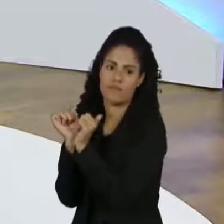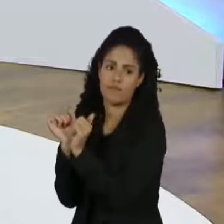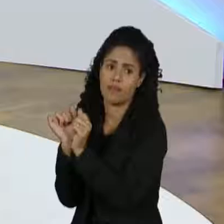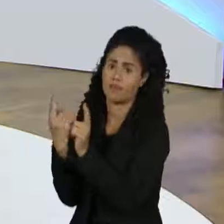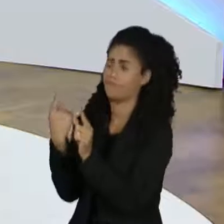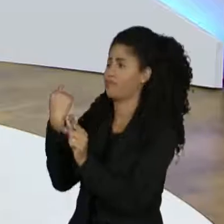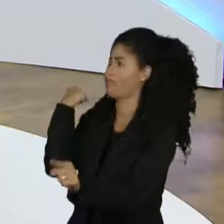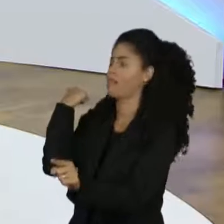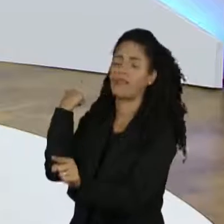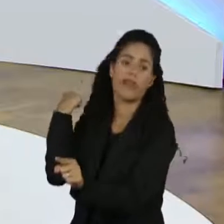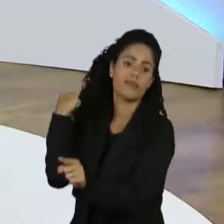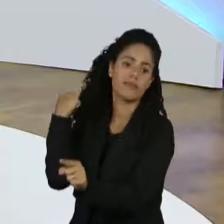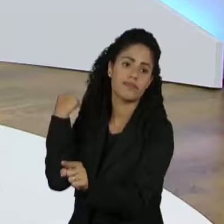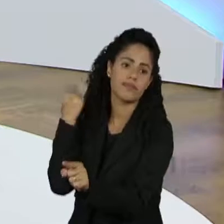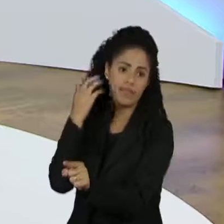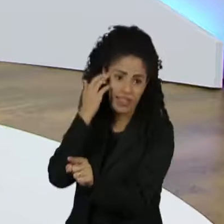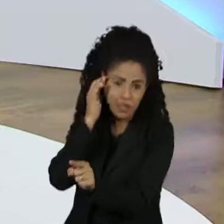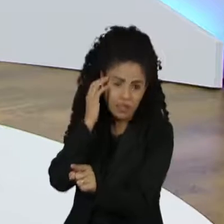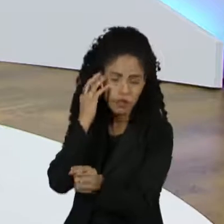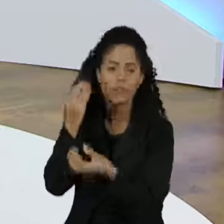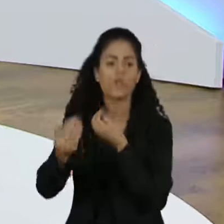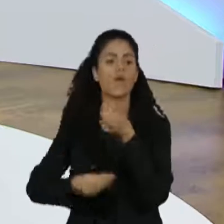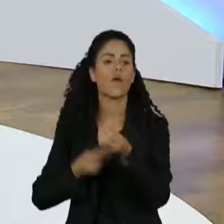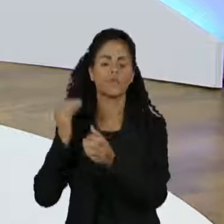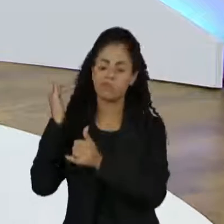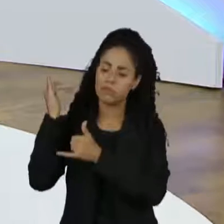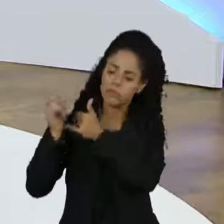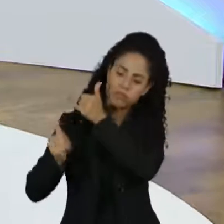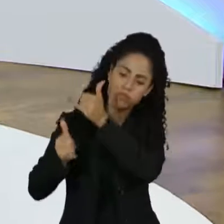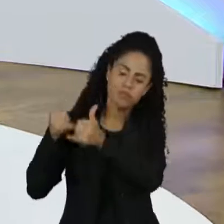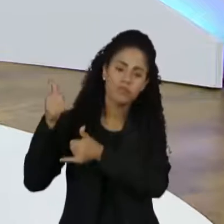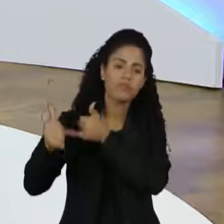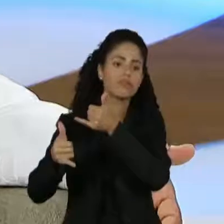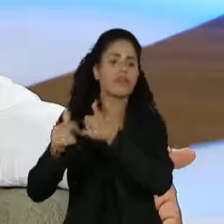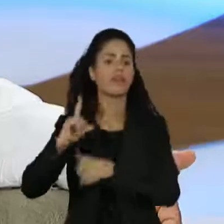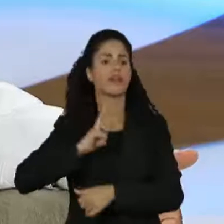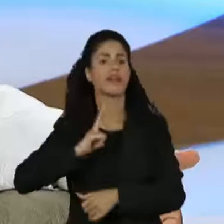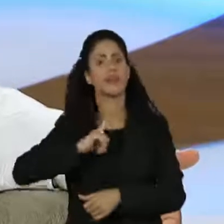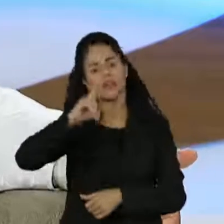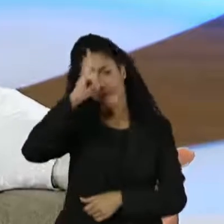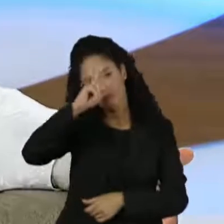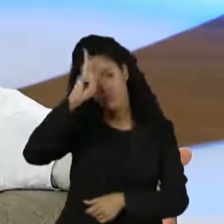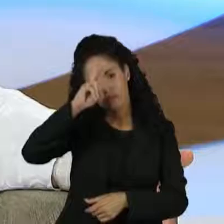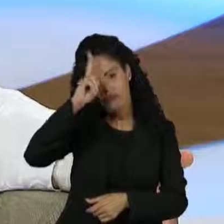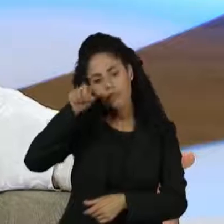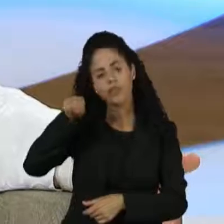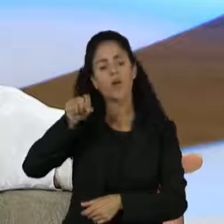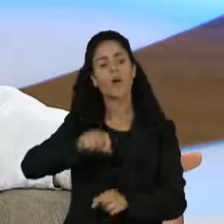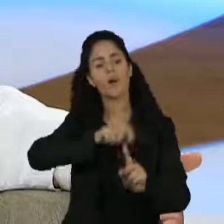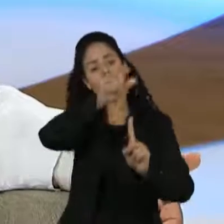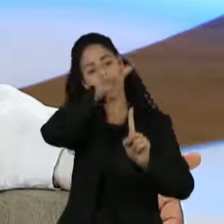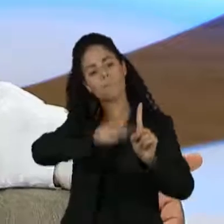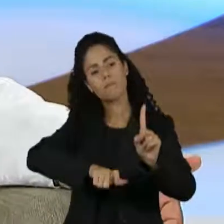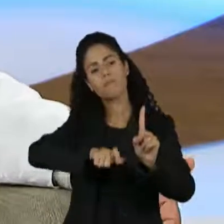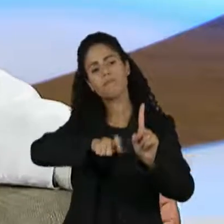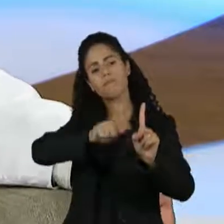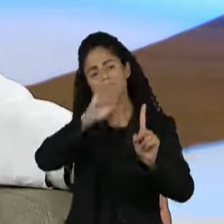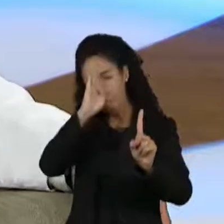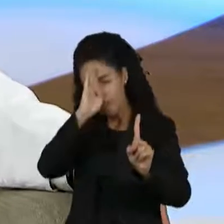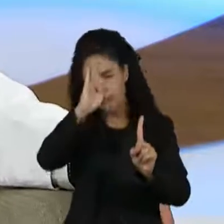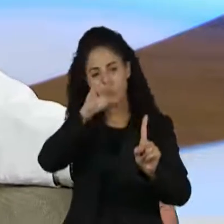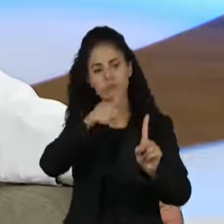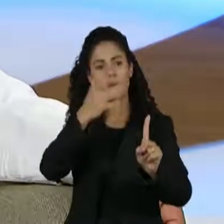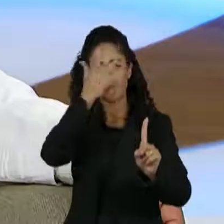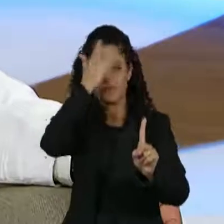necessidade de se narrar ainda muitas histórias onde a gente tenha o protagonismo em evidência. Mas